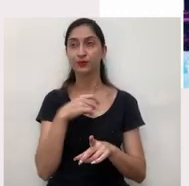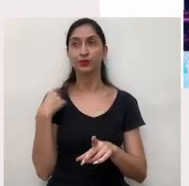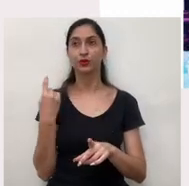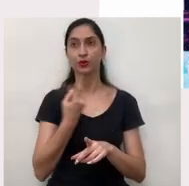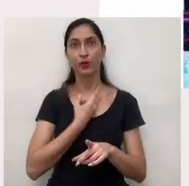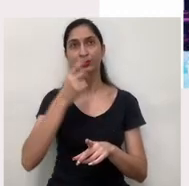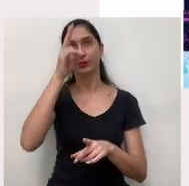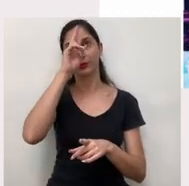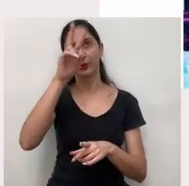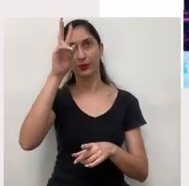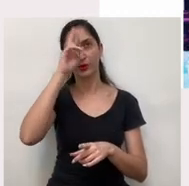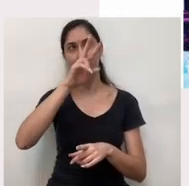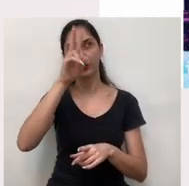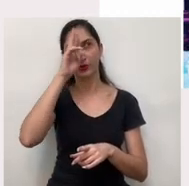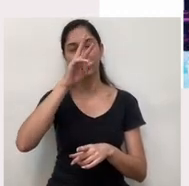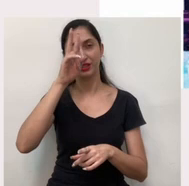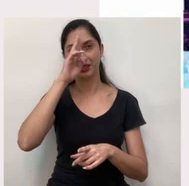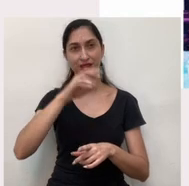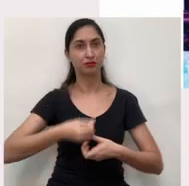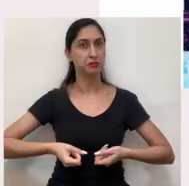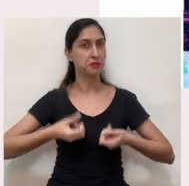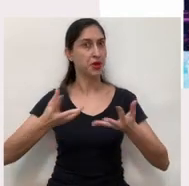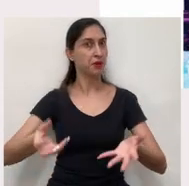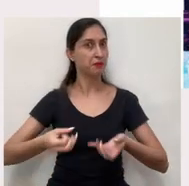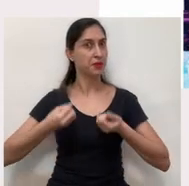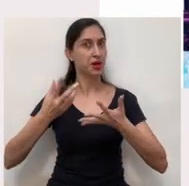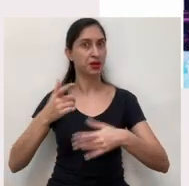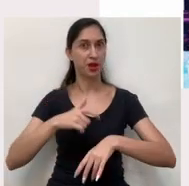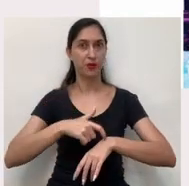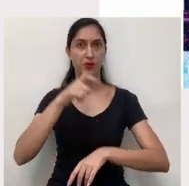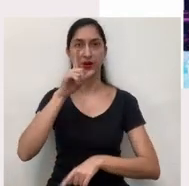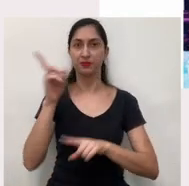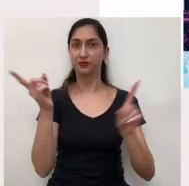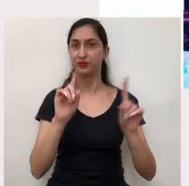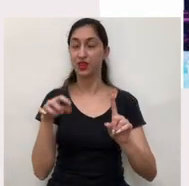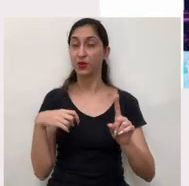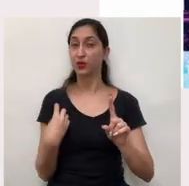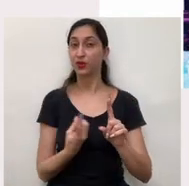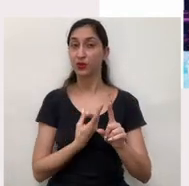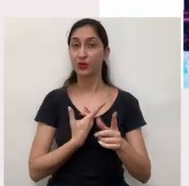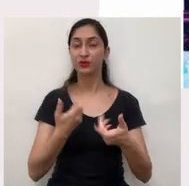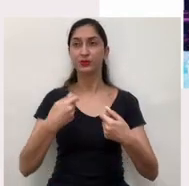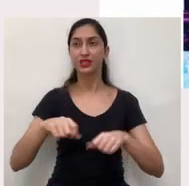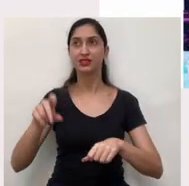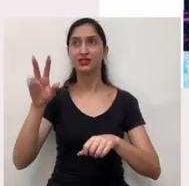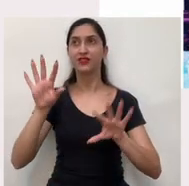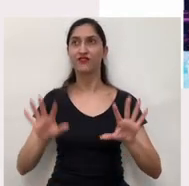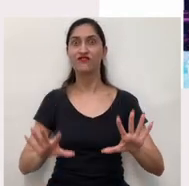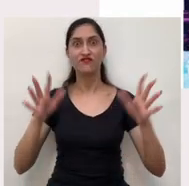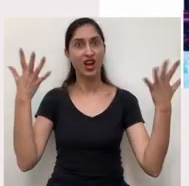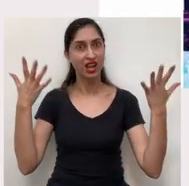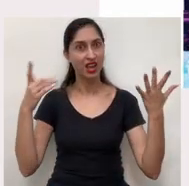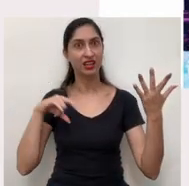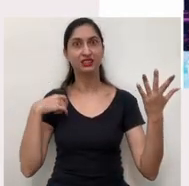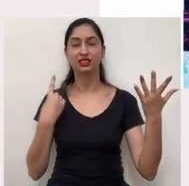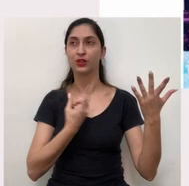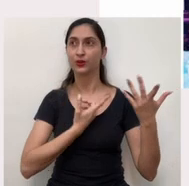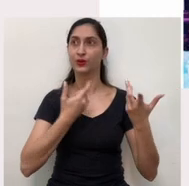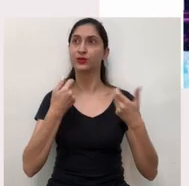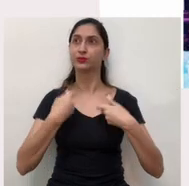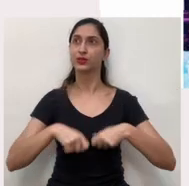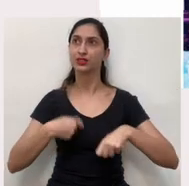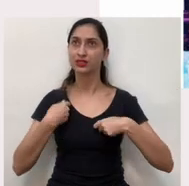há uma memória espontânea, né, é necessário criar arquivos, celebrar aniversários, pronunciar